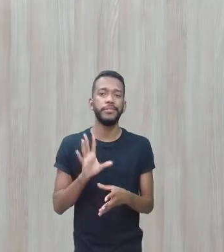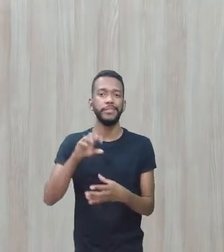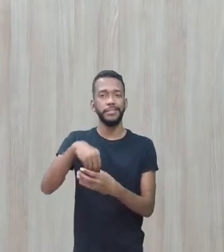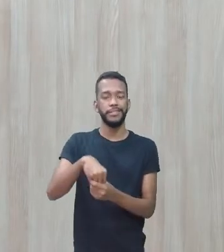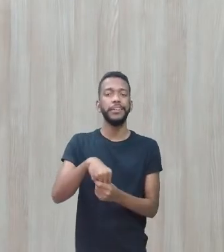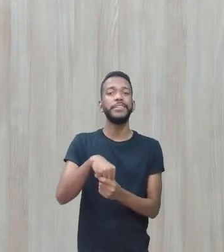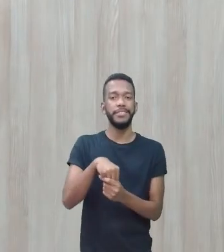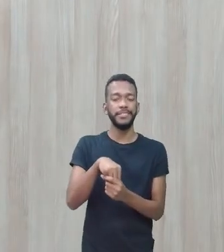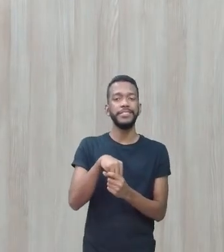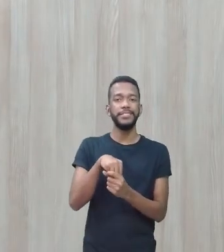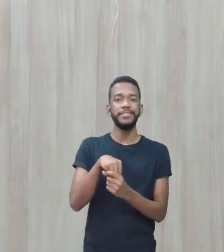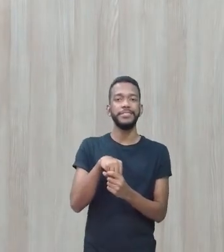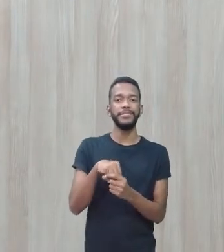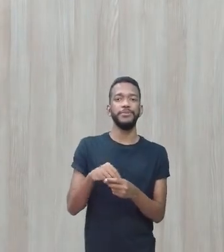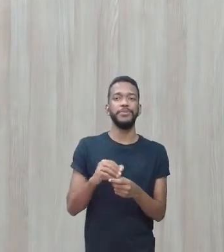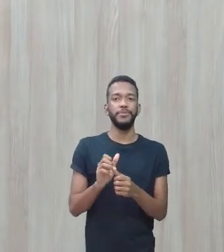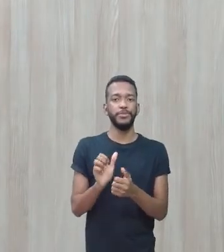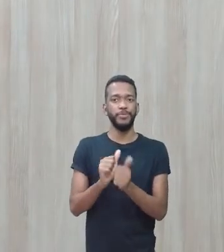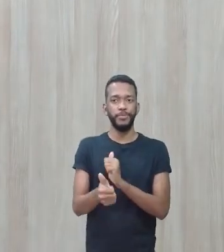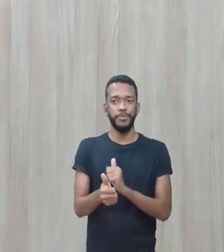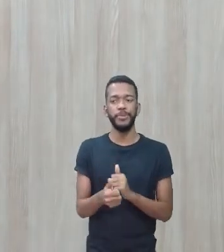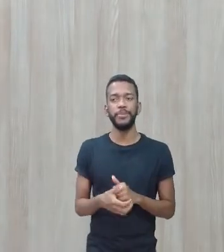é exclusivamente para o esporte.